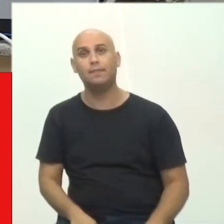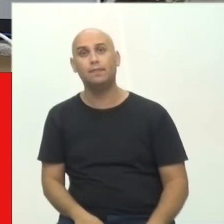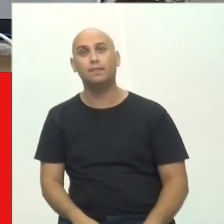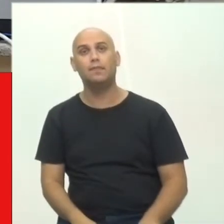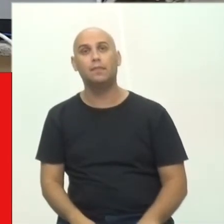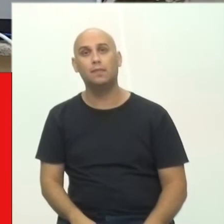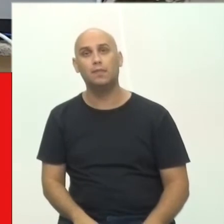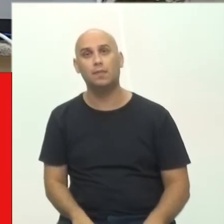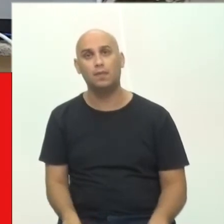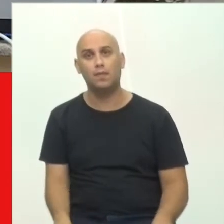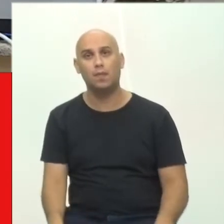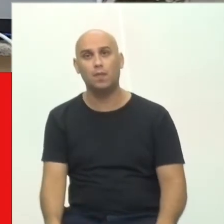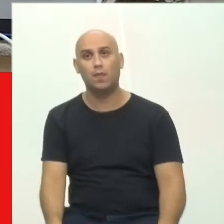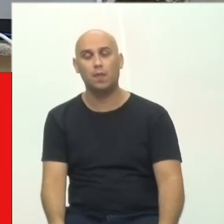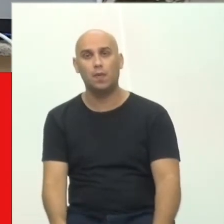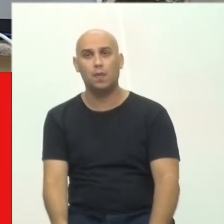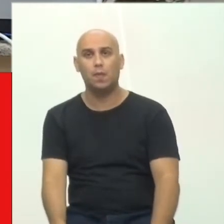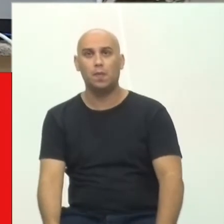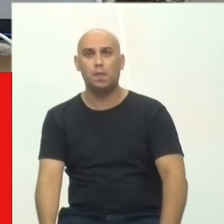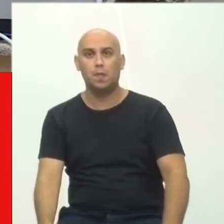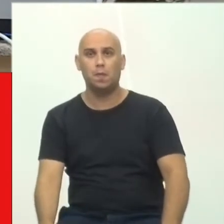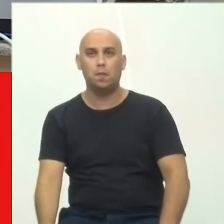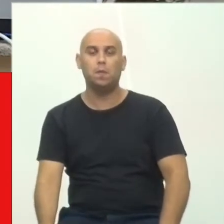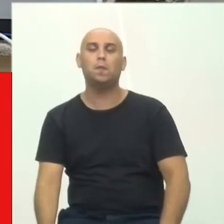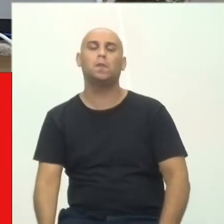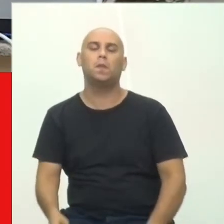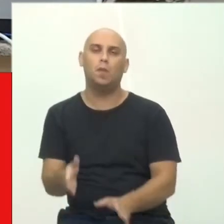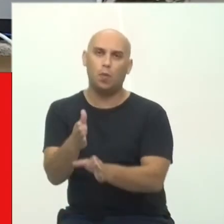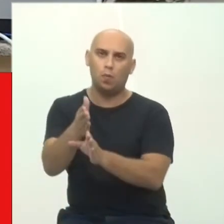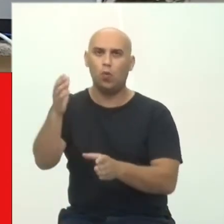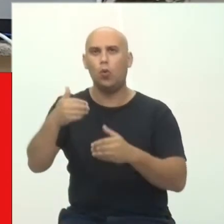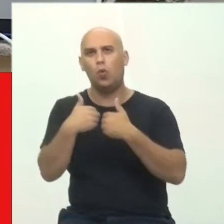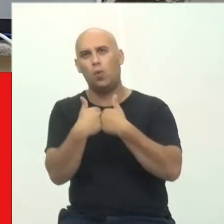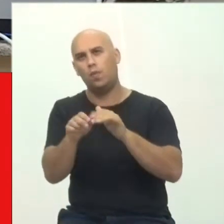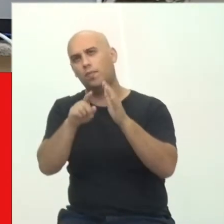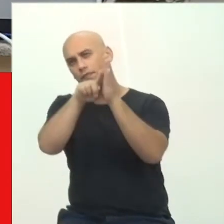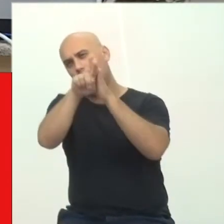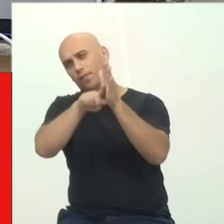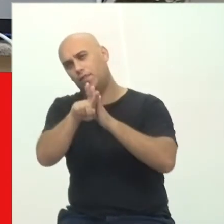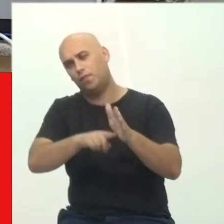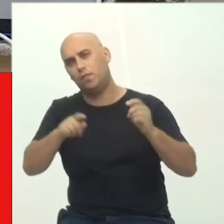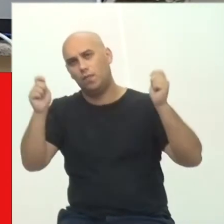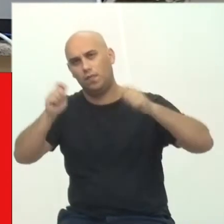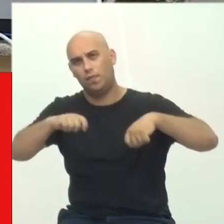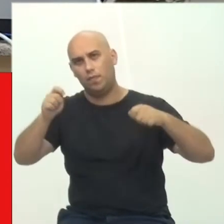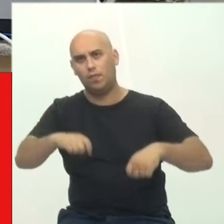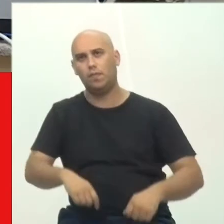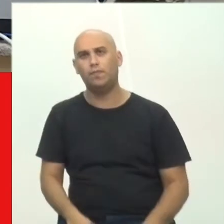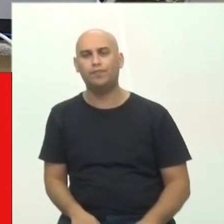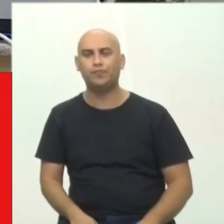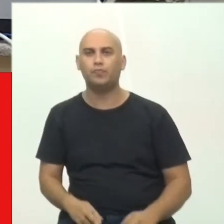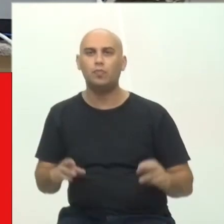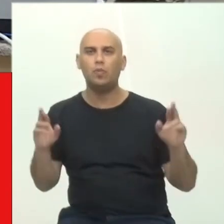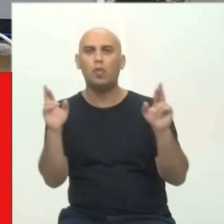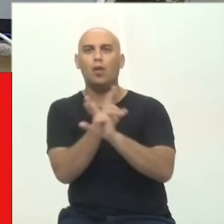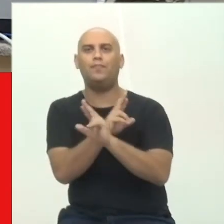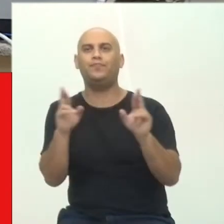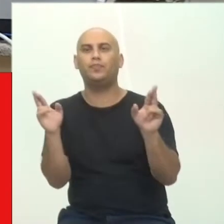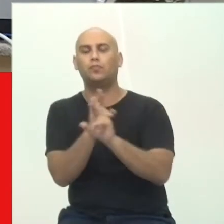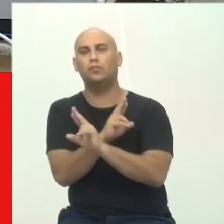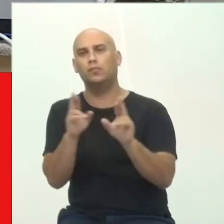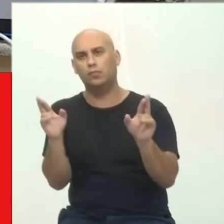Consegue também dar um comentário sobre a questão da mureta, ônibus, chegaram a considerar essa possibilidade ou não? Em relação ao